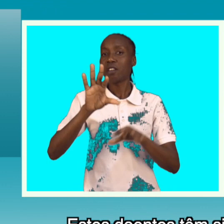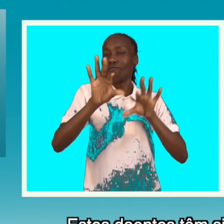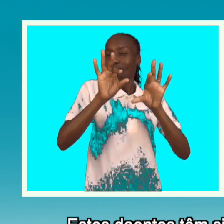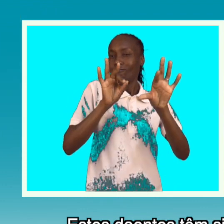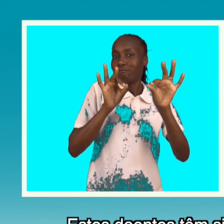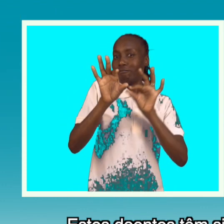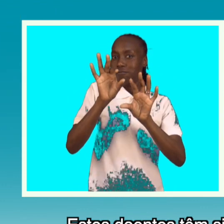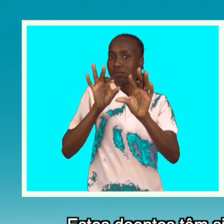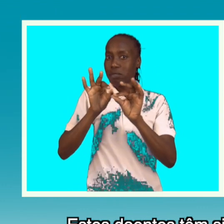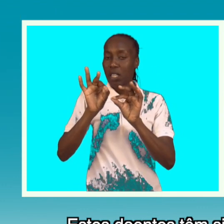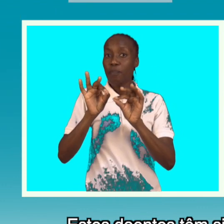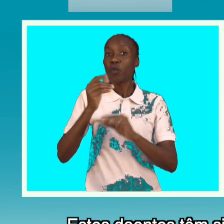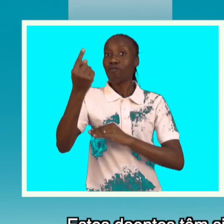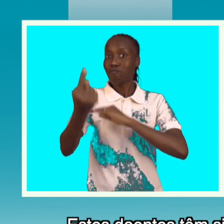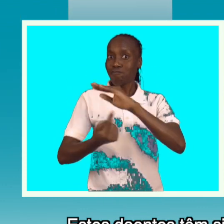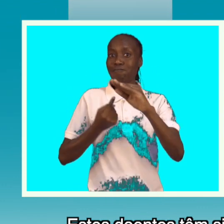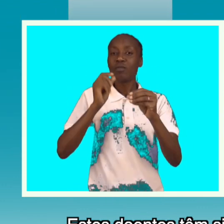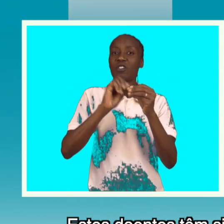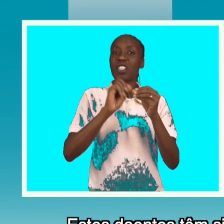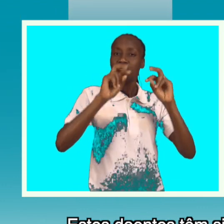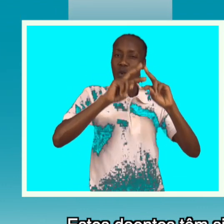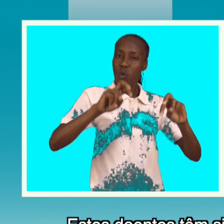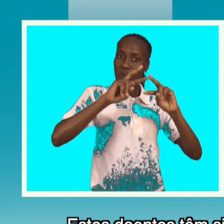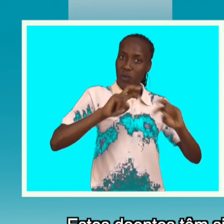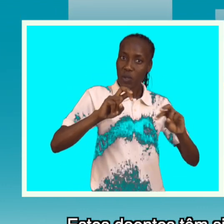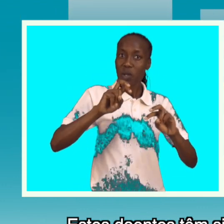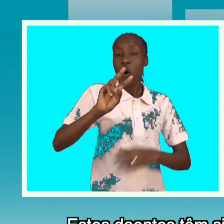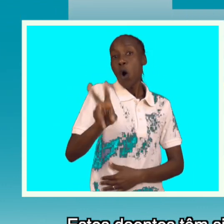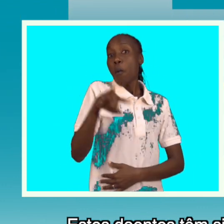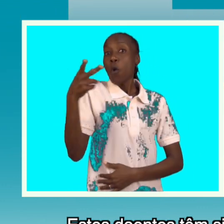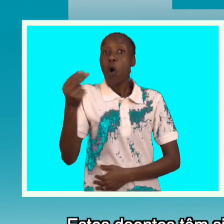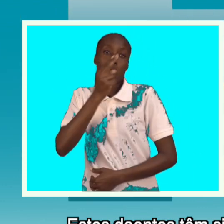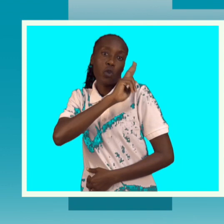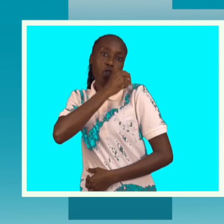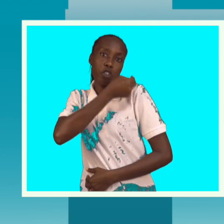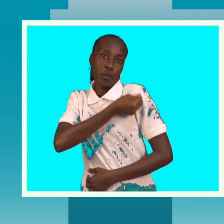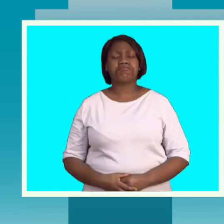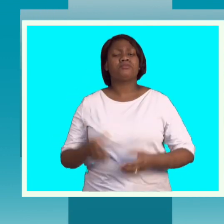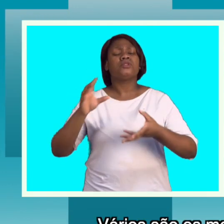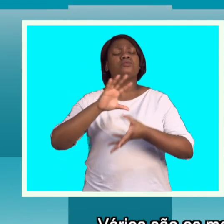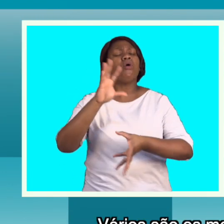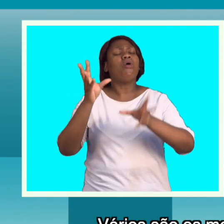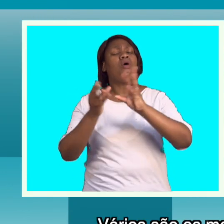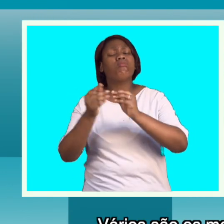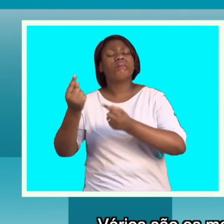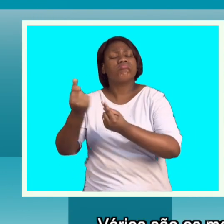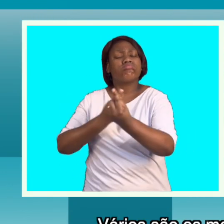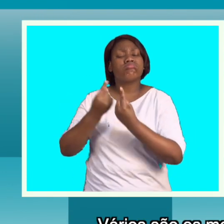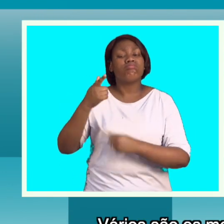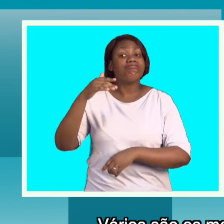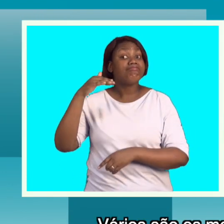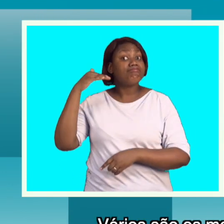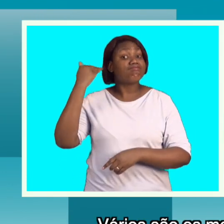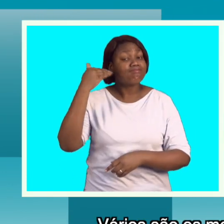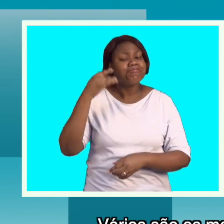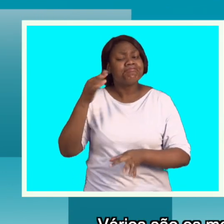identificados a nível das consultas ou, então, referidos por outras unidades sanitárias. Vários são os motivos